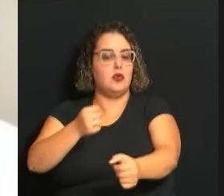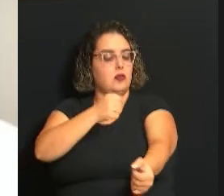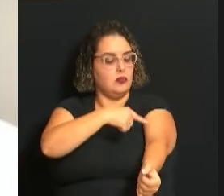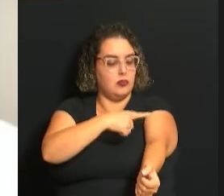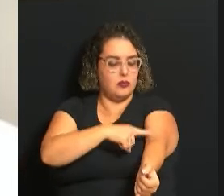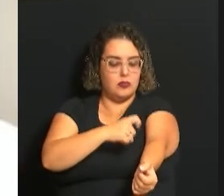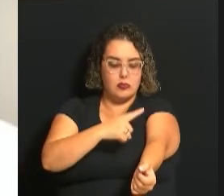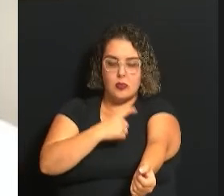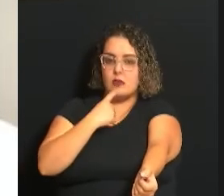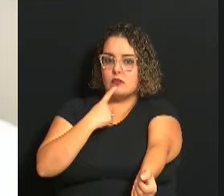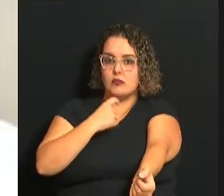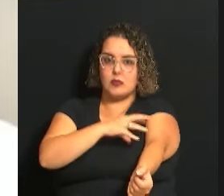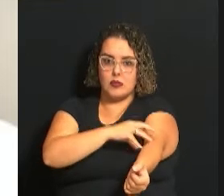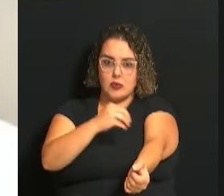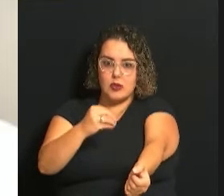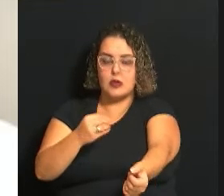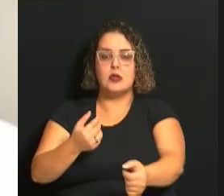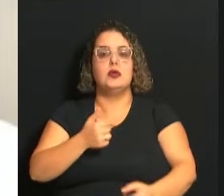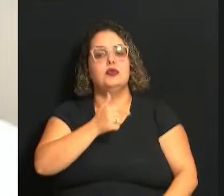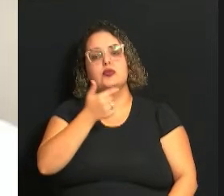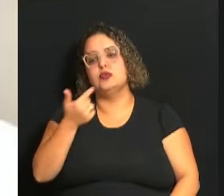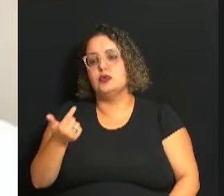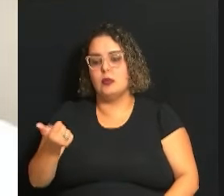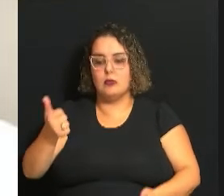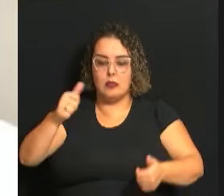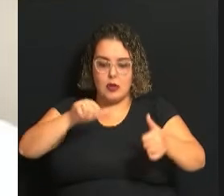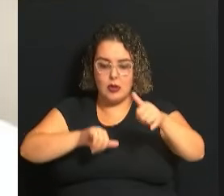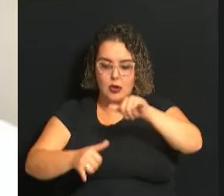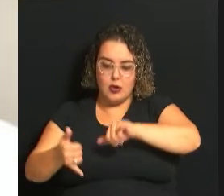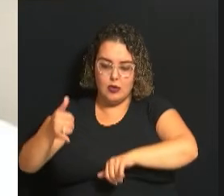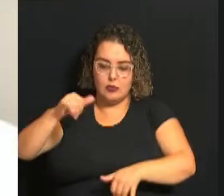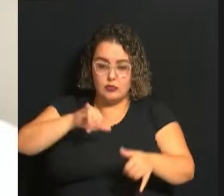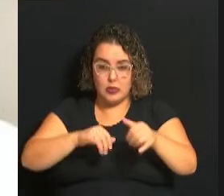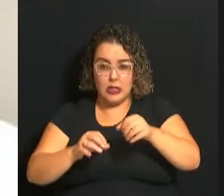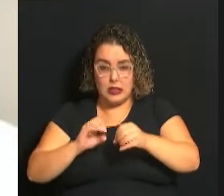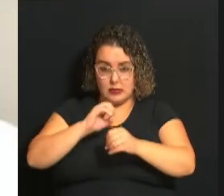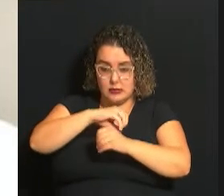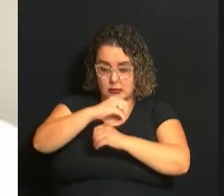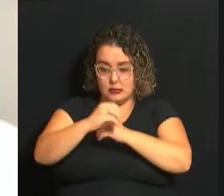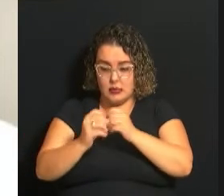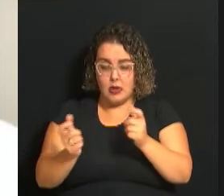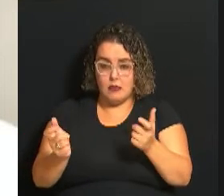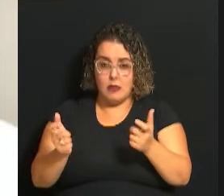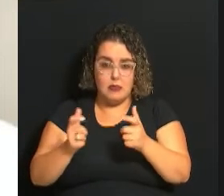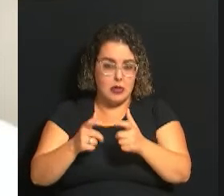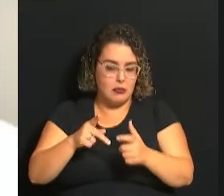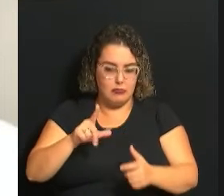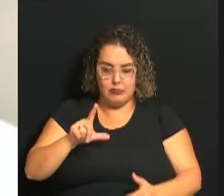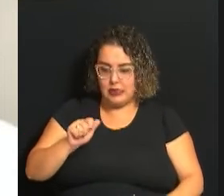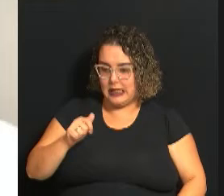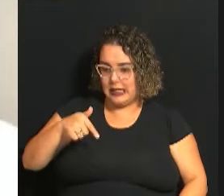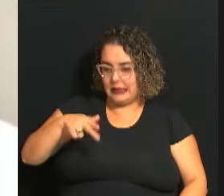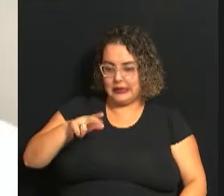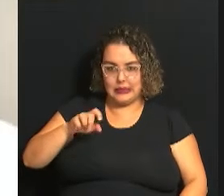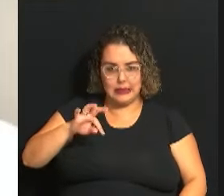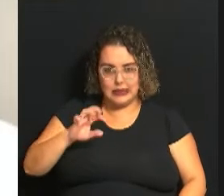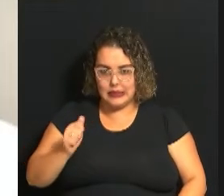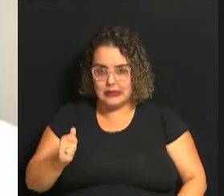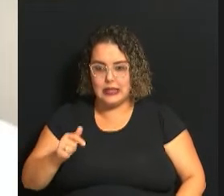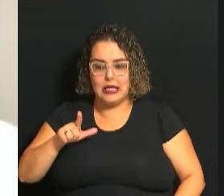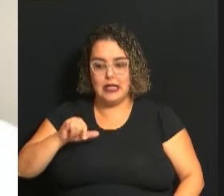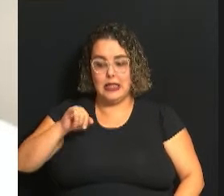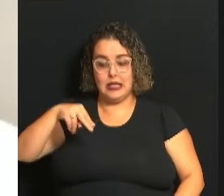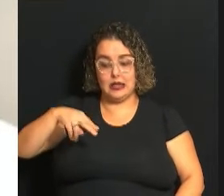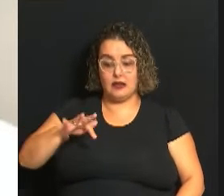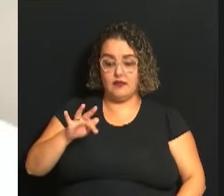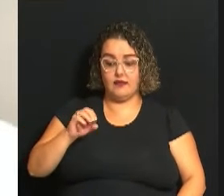se não tinha queda de células, né? De queda de plaquetas, né? Ou de linfócitos, porque a